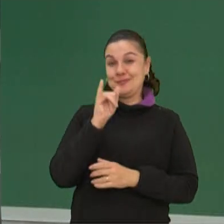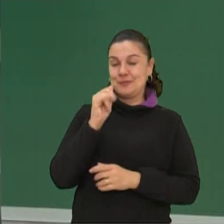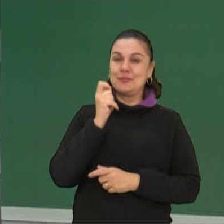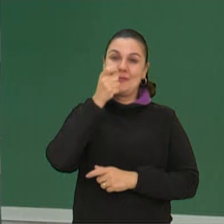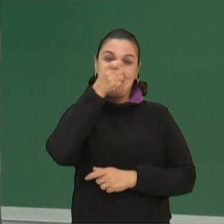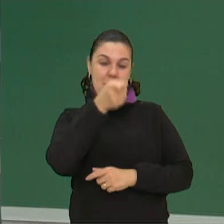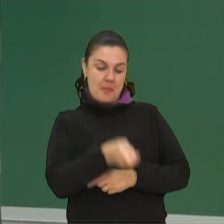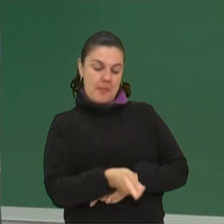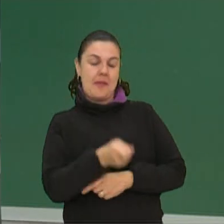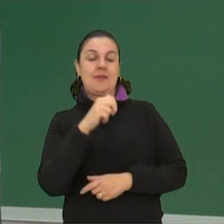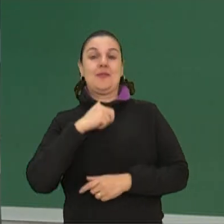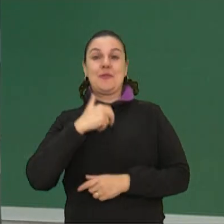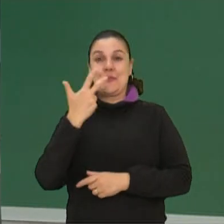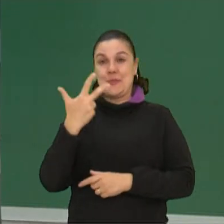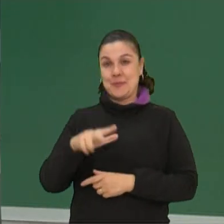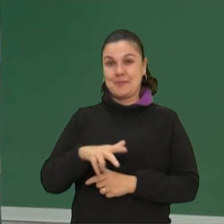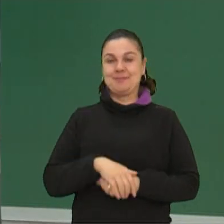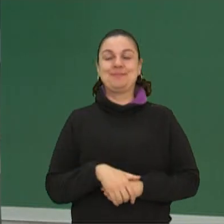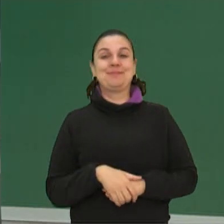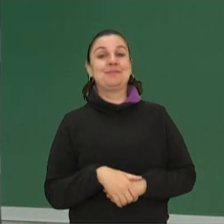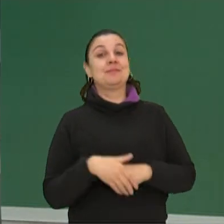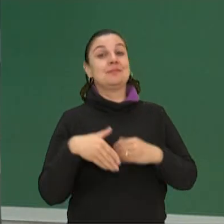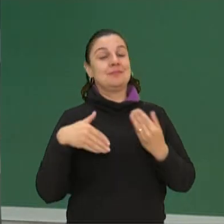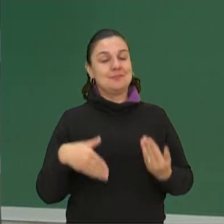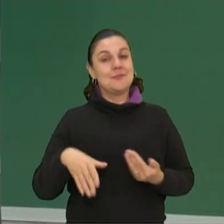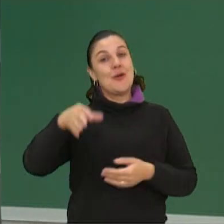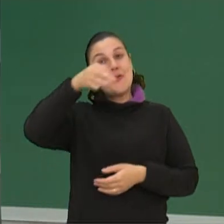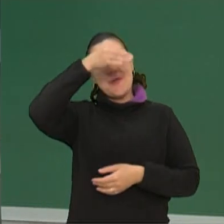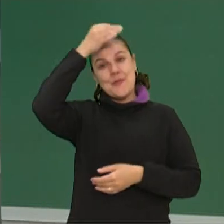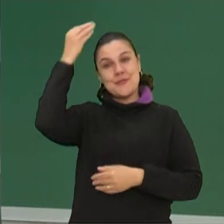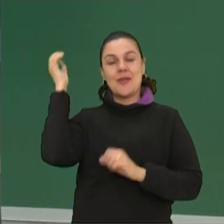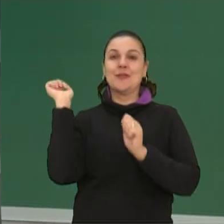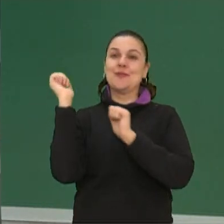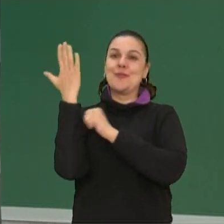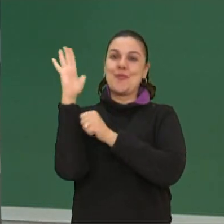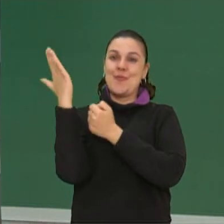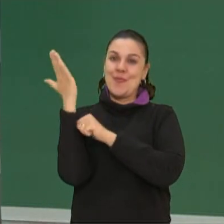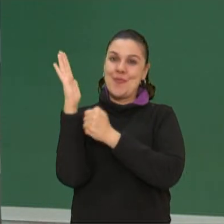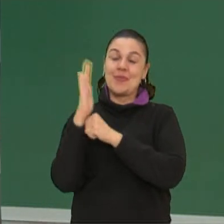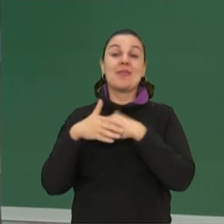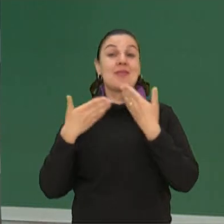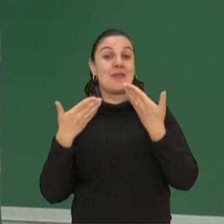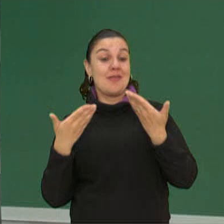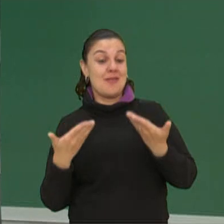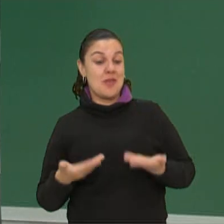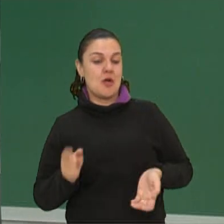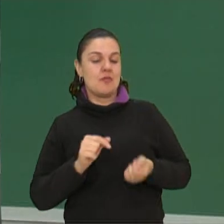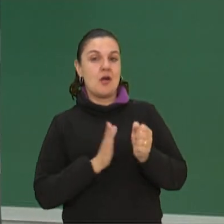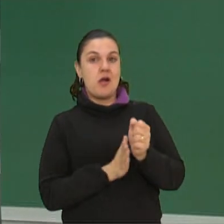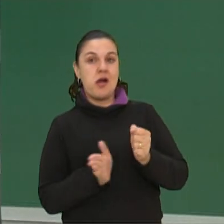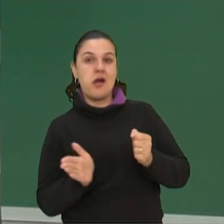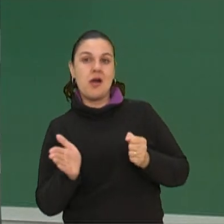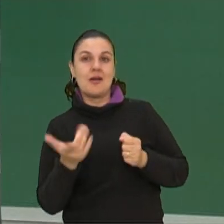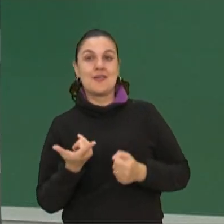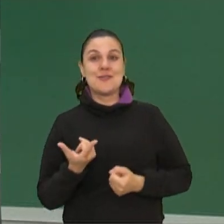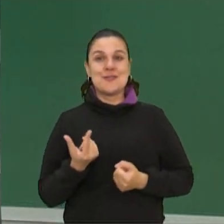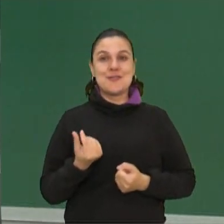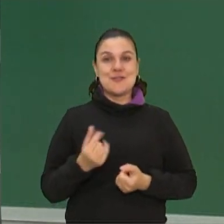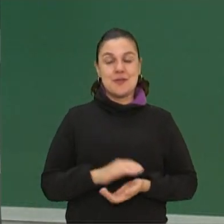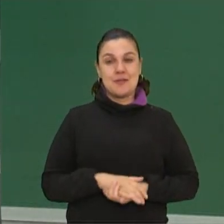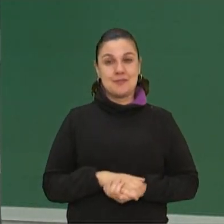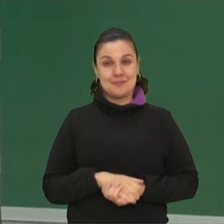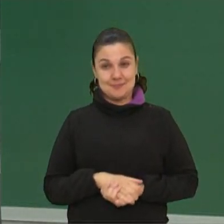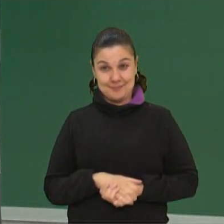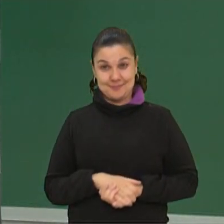deveriam ser pagos ao governo. O Santo do Pau Oco foi uma das maneiras de se desviar o pagamento